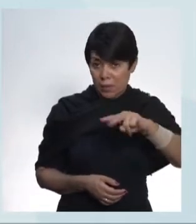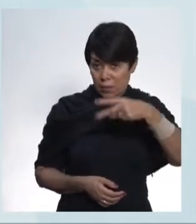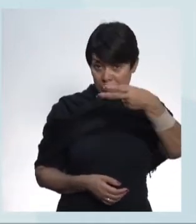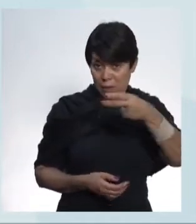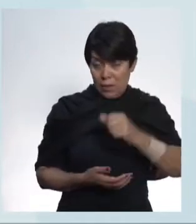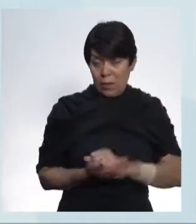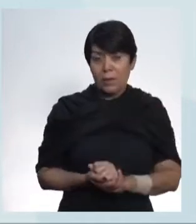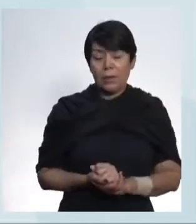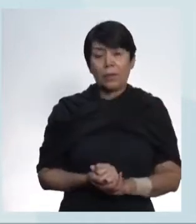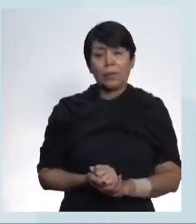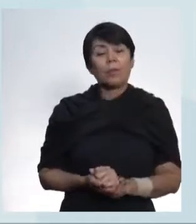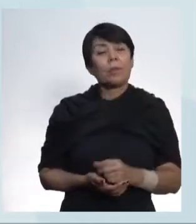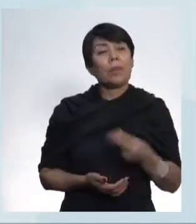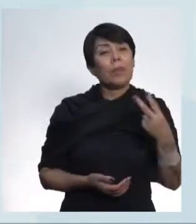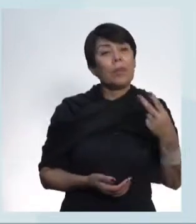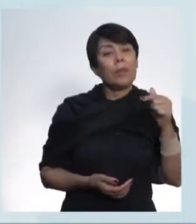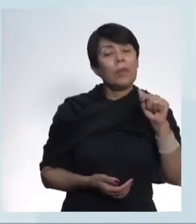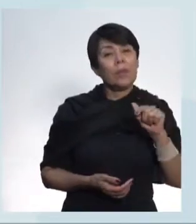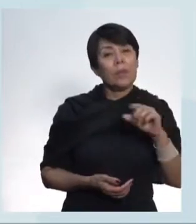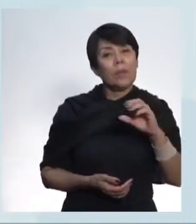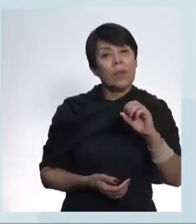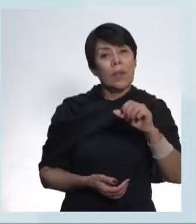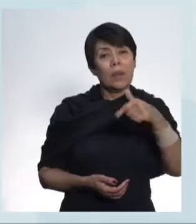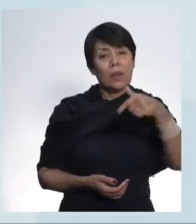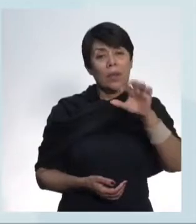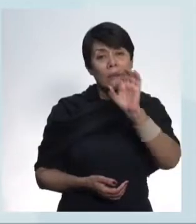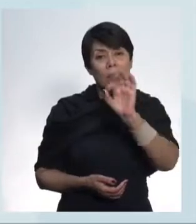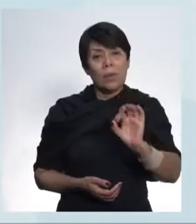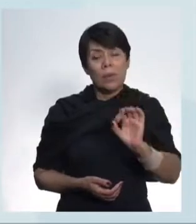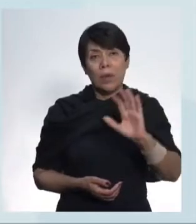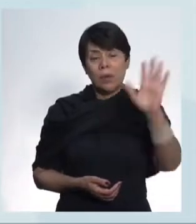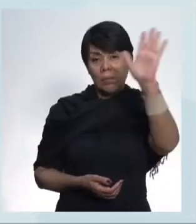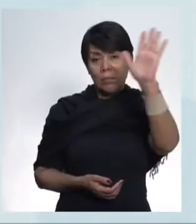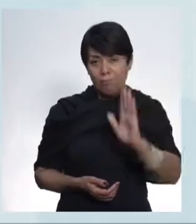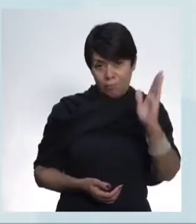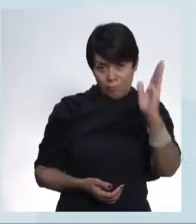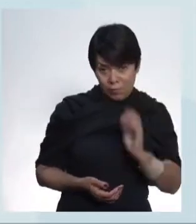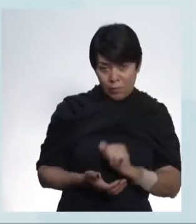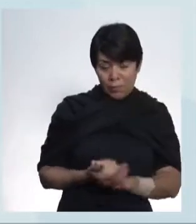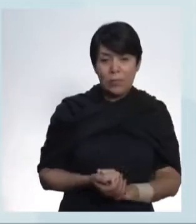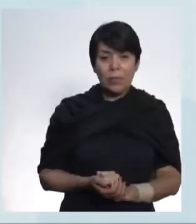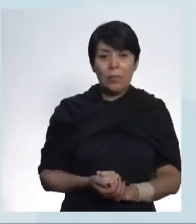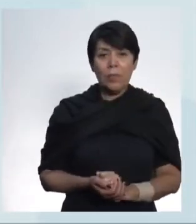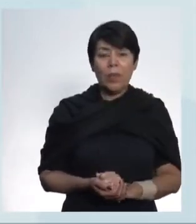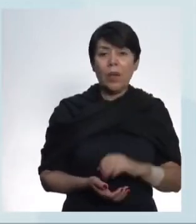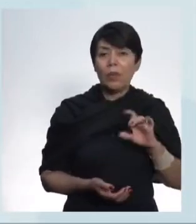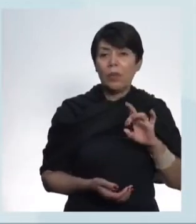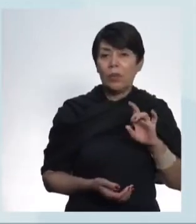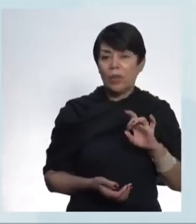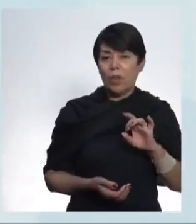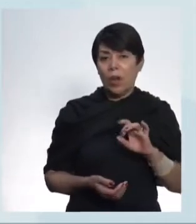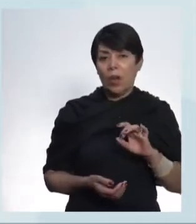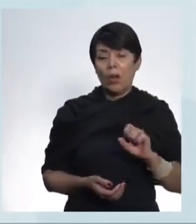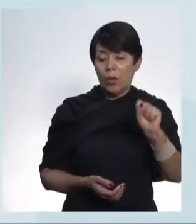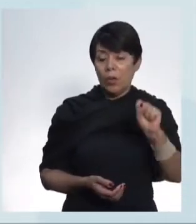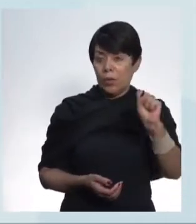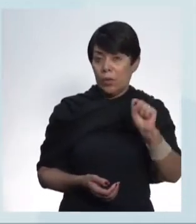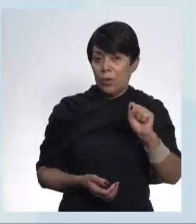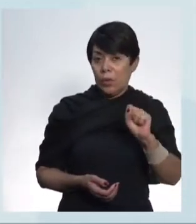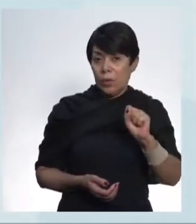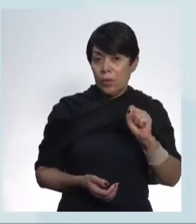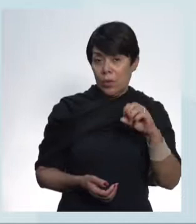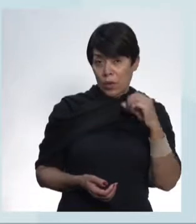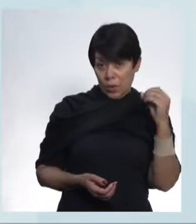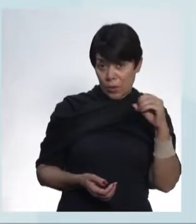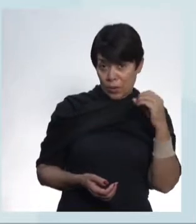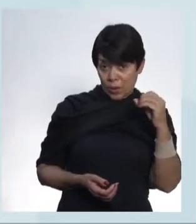seja, 2,07% do território nacional. Ocupa somente o estado do Rio Grande do Sul aqui no Brasil,